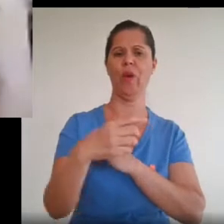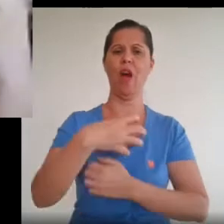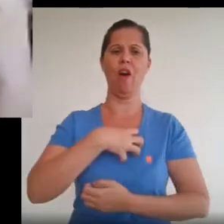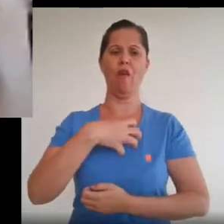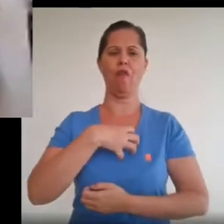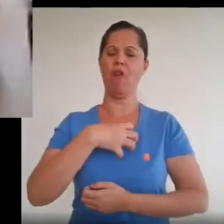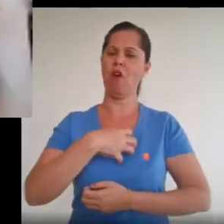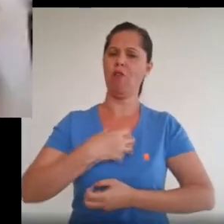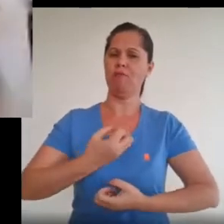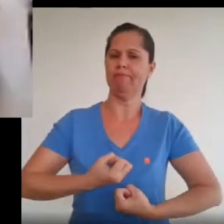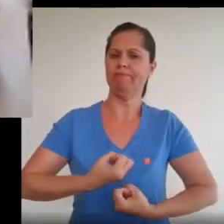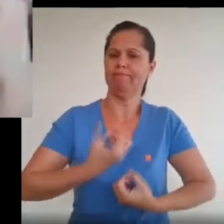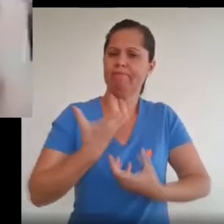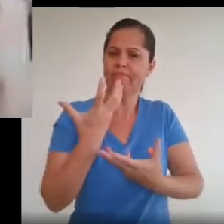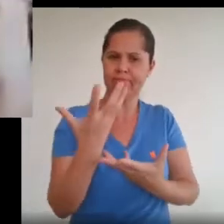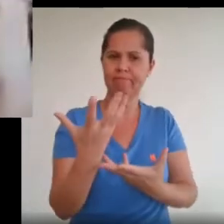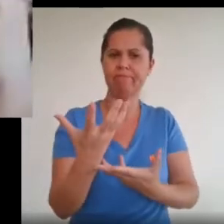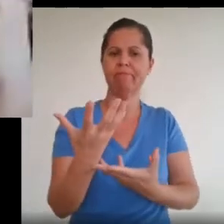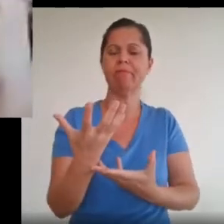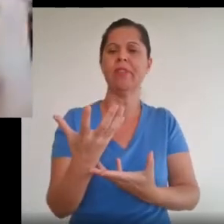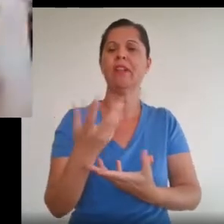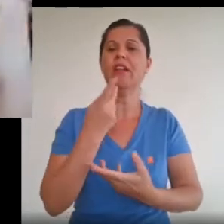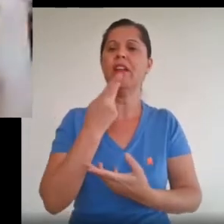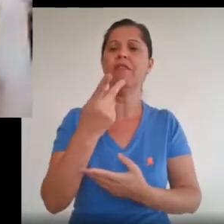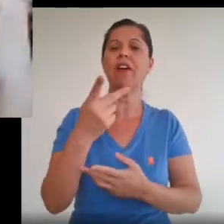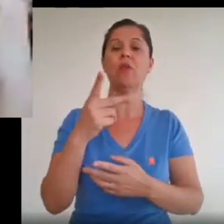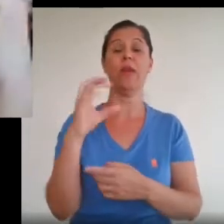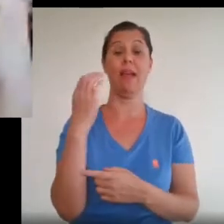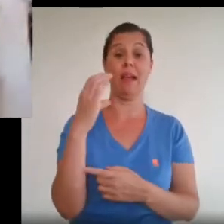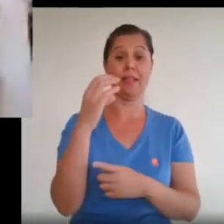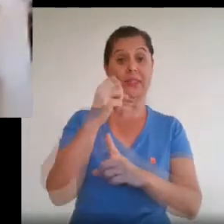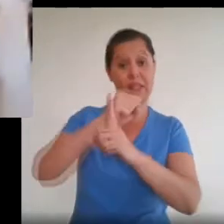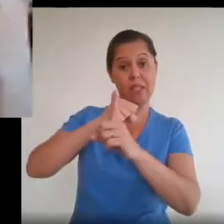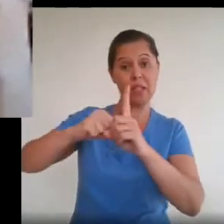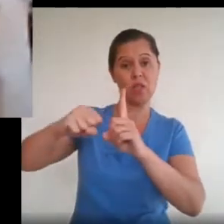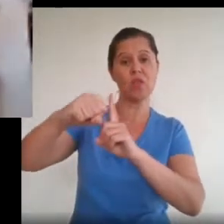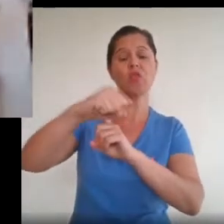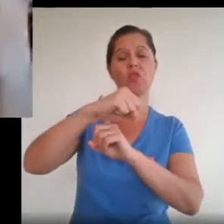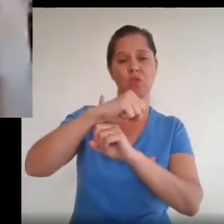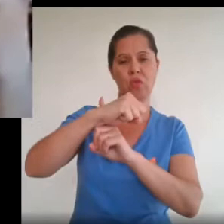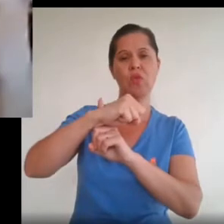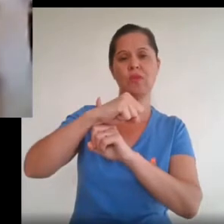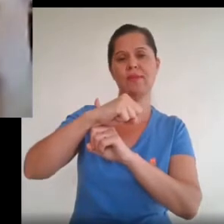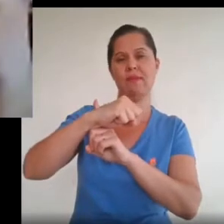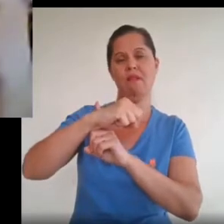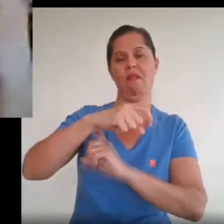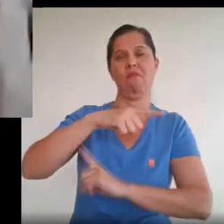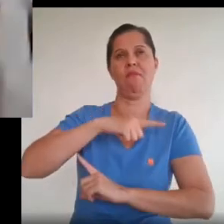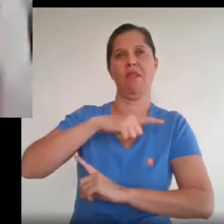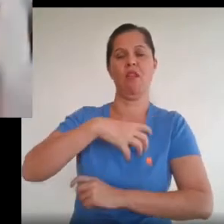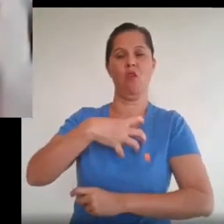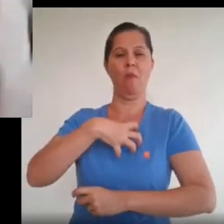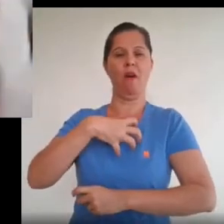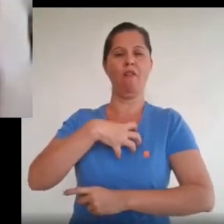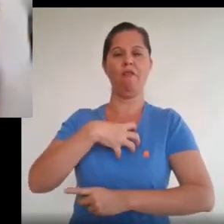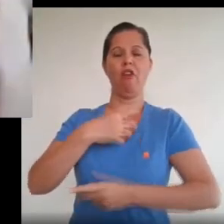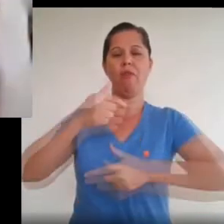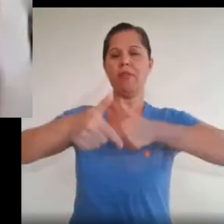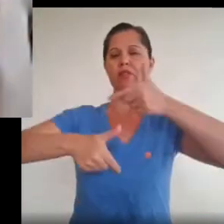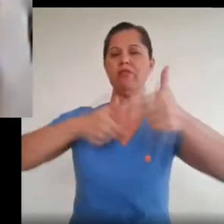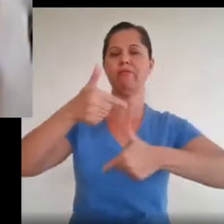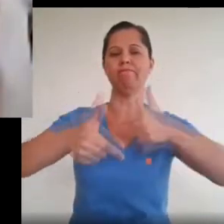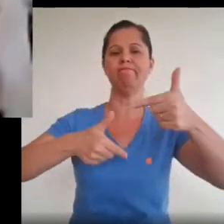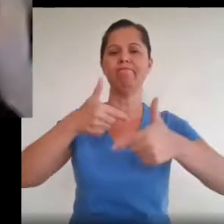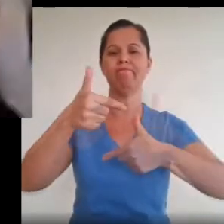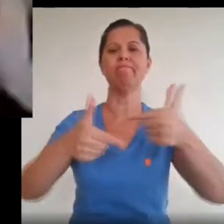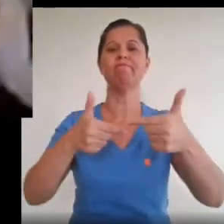da fala dele, aonde ele coloca que as ciências sociais se ocupam muito mais de